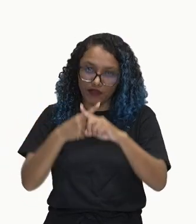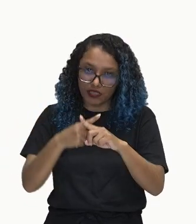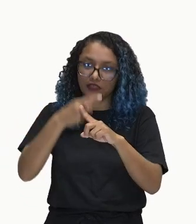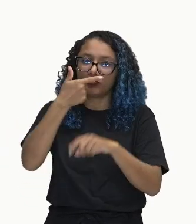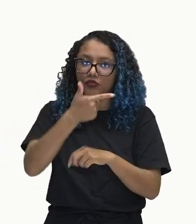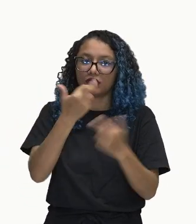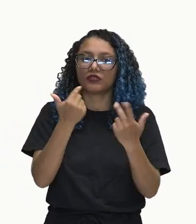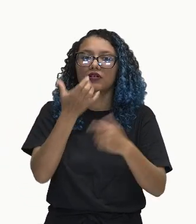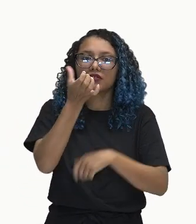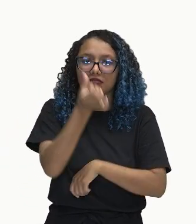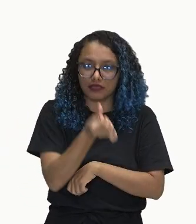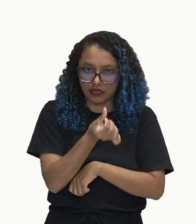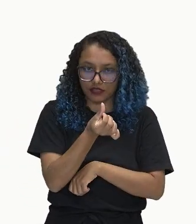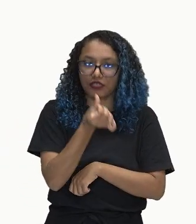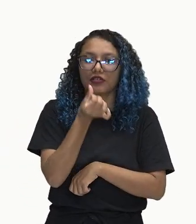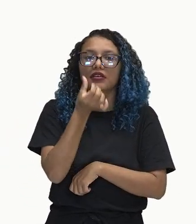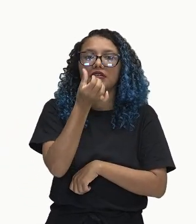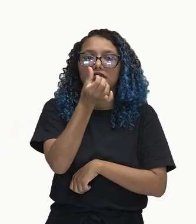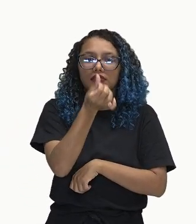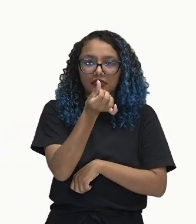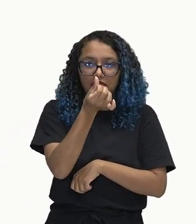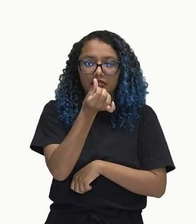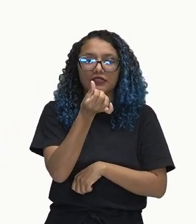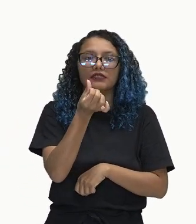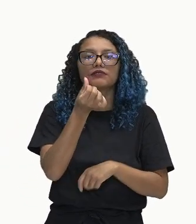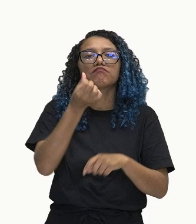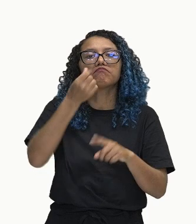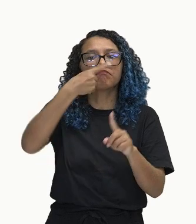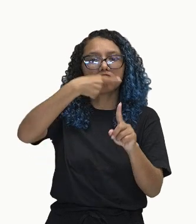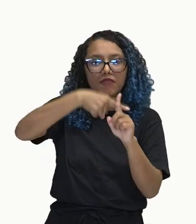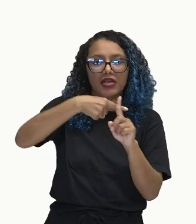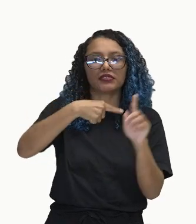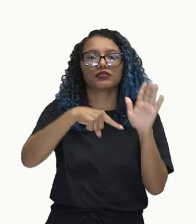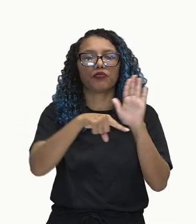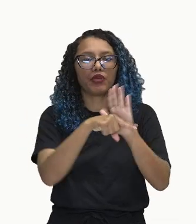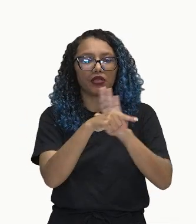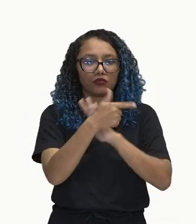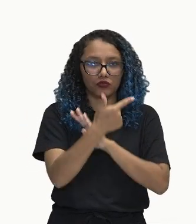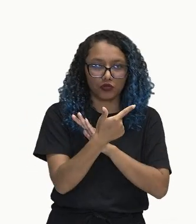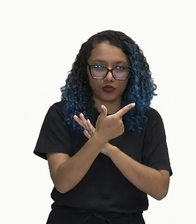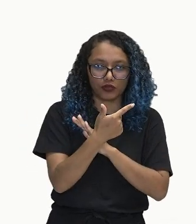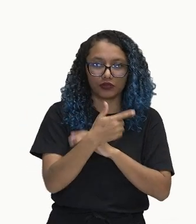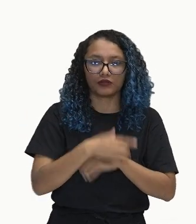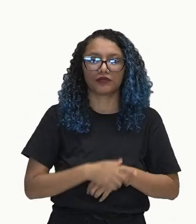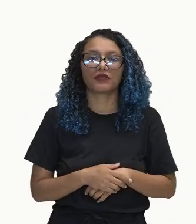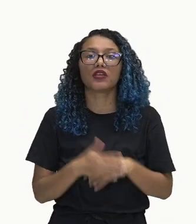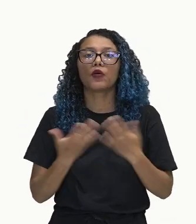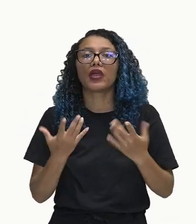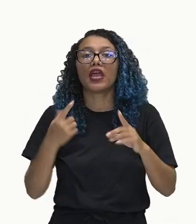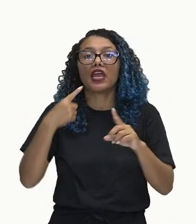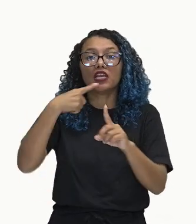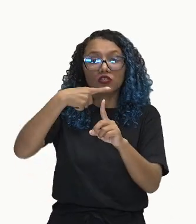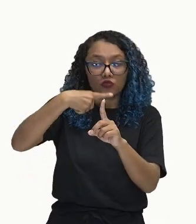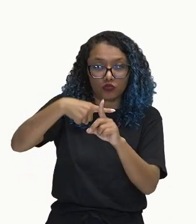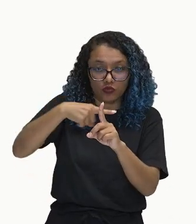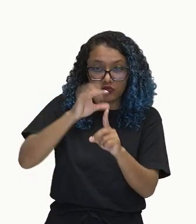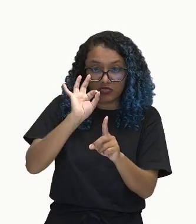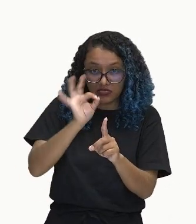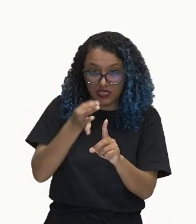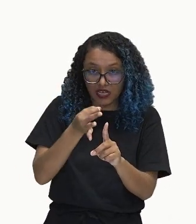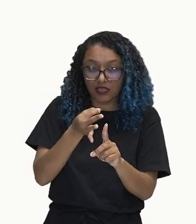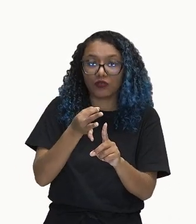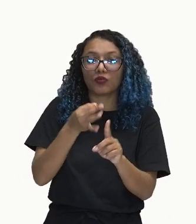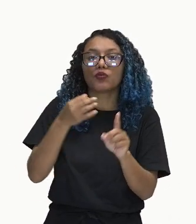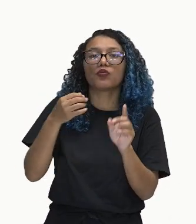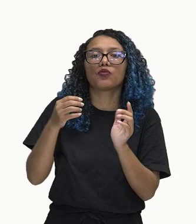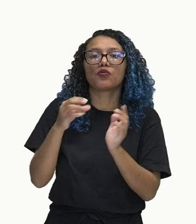que é 6, e somar com menos 2. Como eu estou somando com o valor negativo, na verdade, então, você